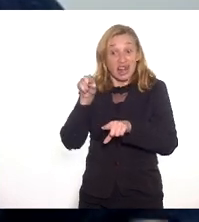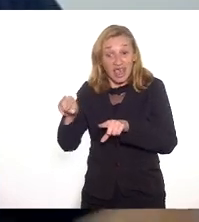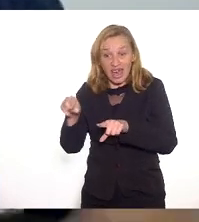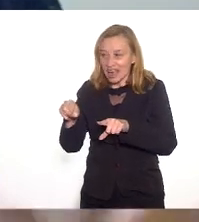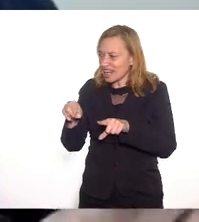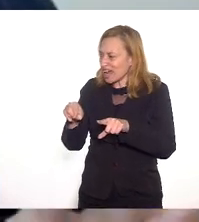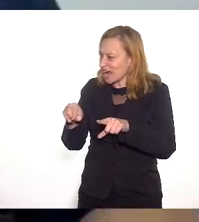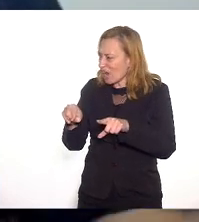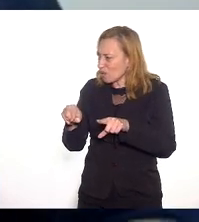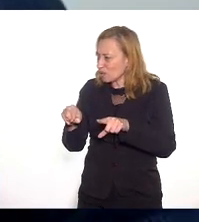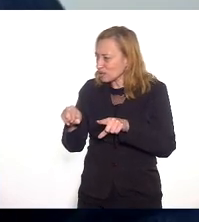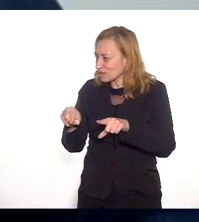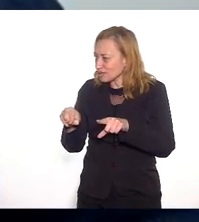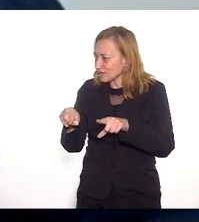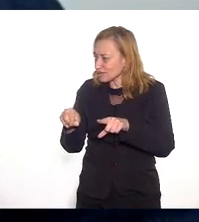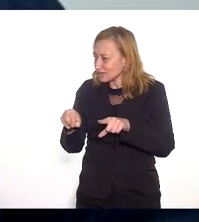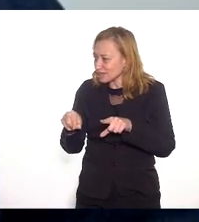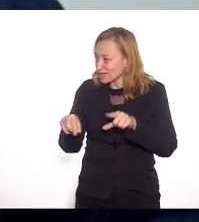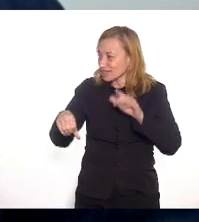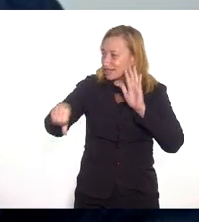Então, esse é um bom debate para a gente,